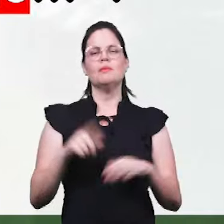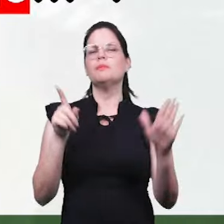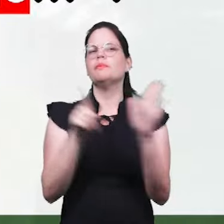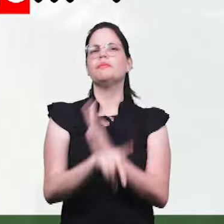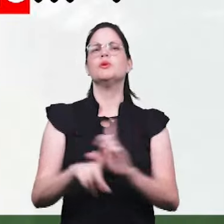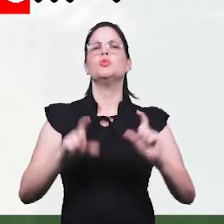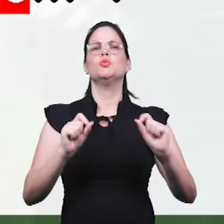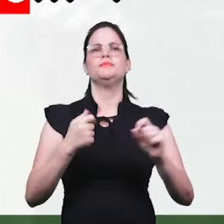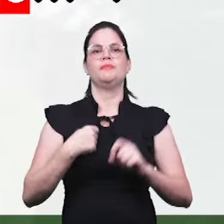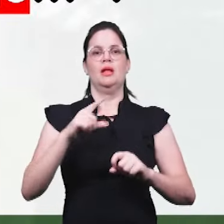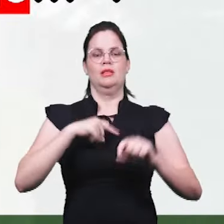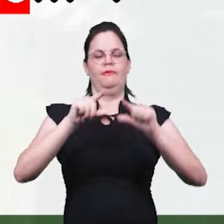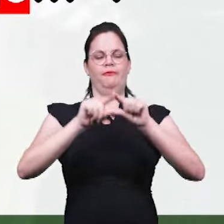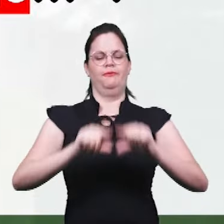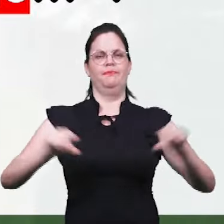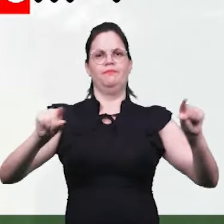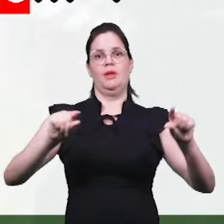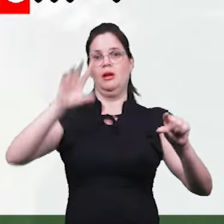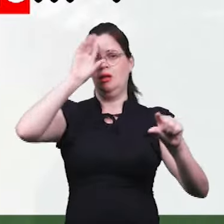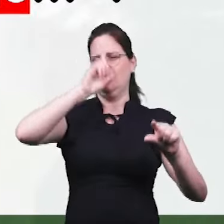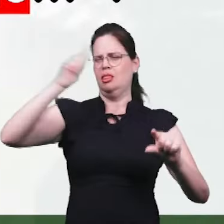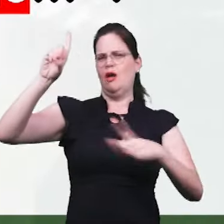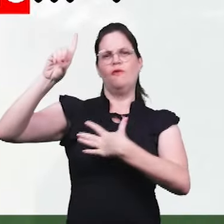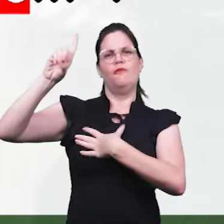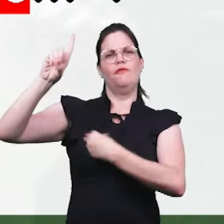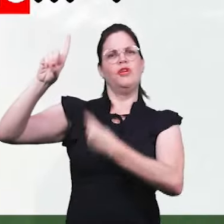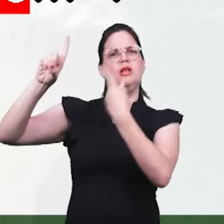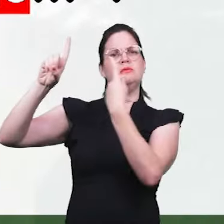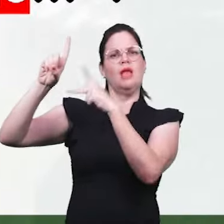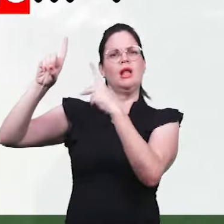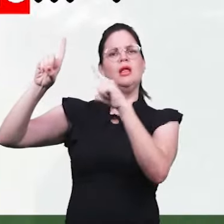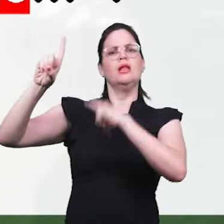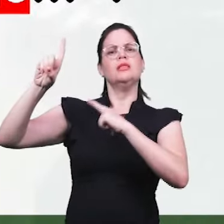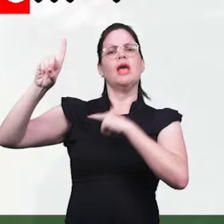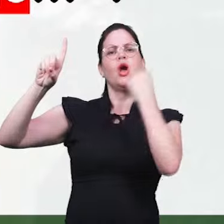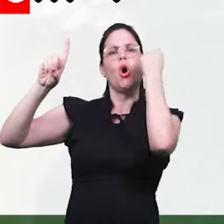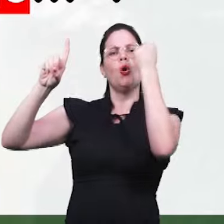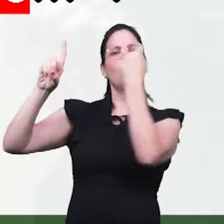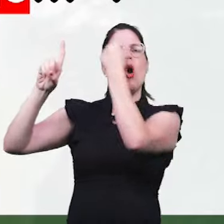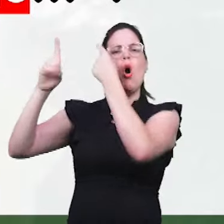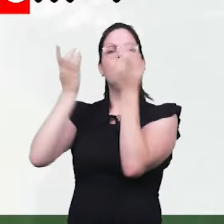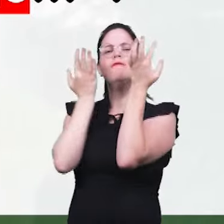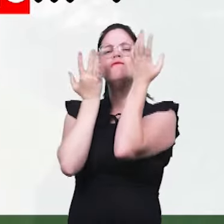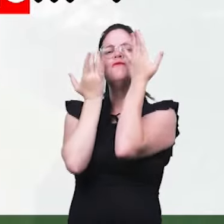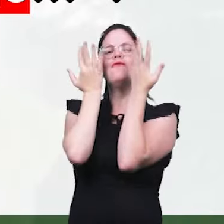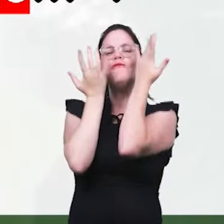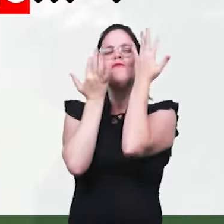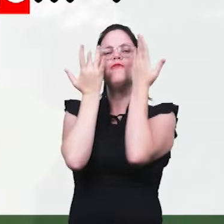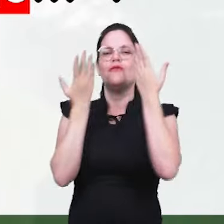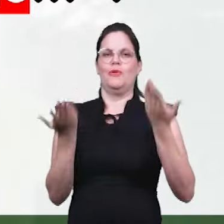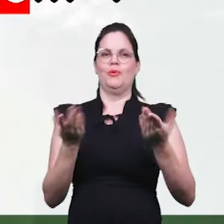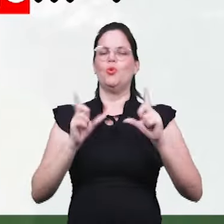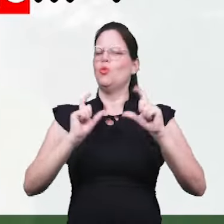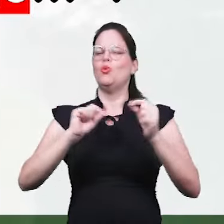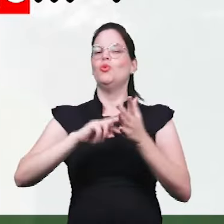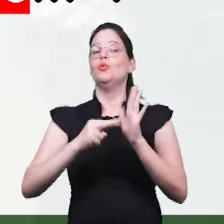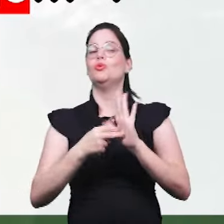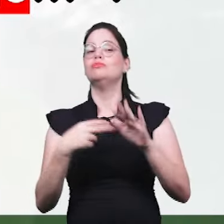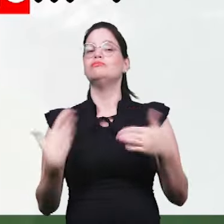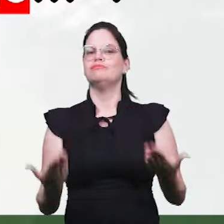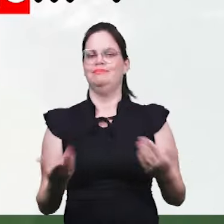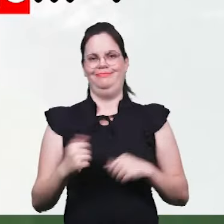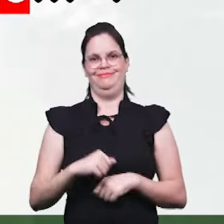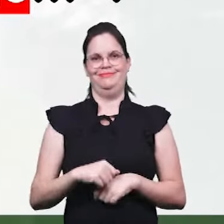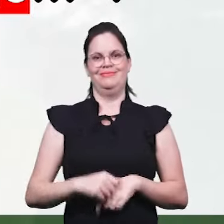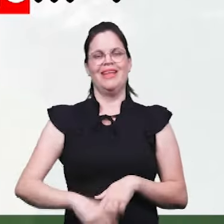se refere a expressão, o Filho de Deus que tem os olhos como chama de fogo? A primeira resposta